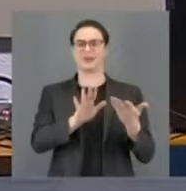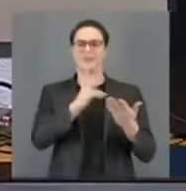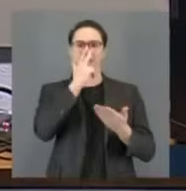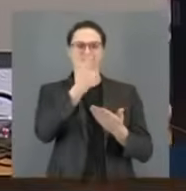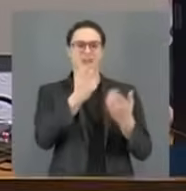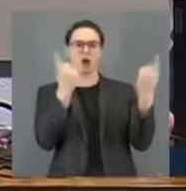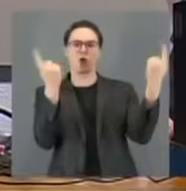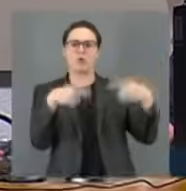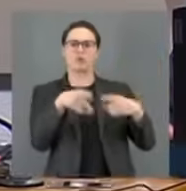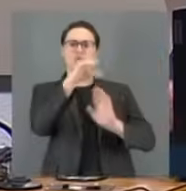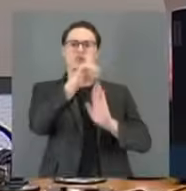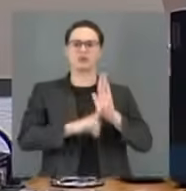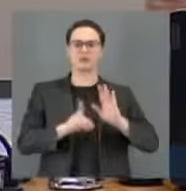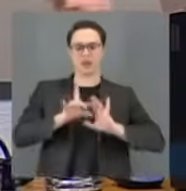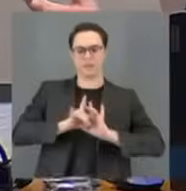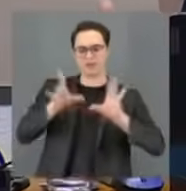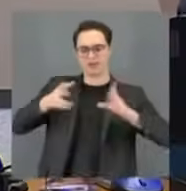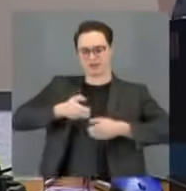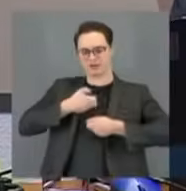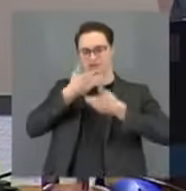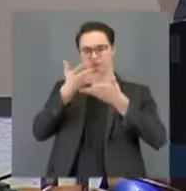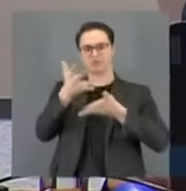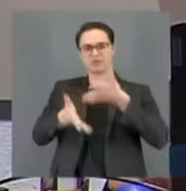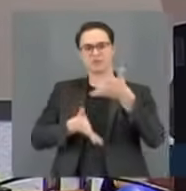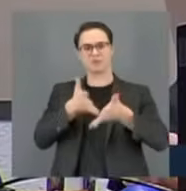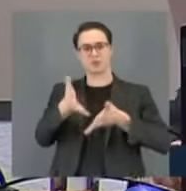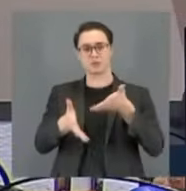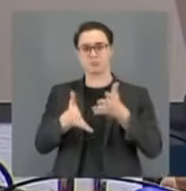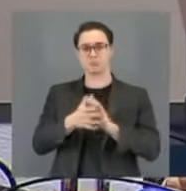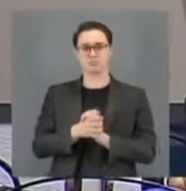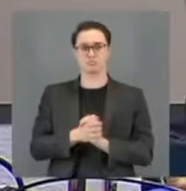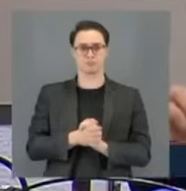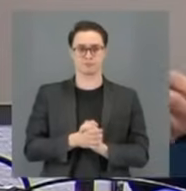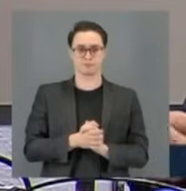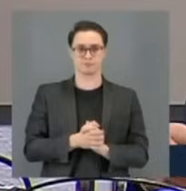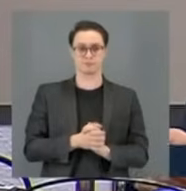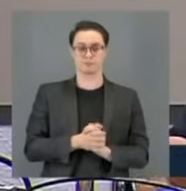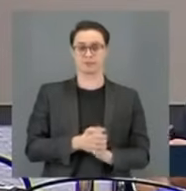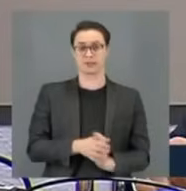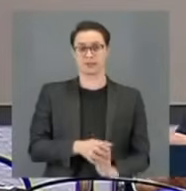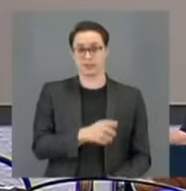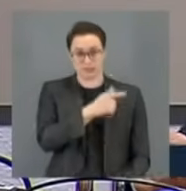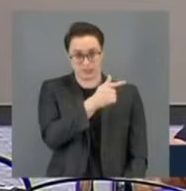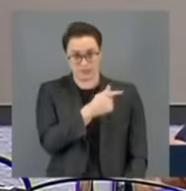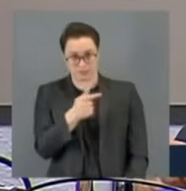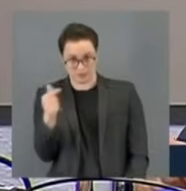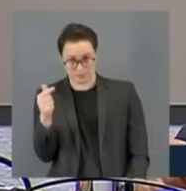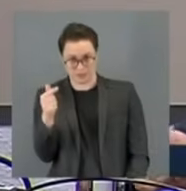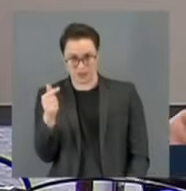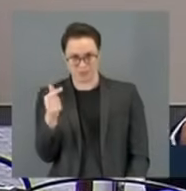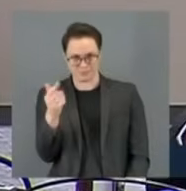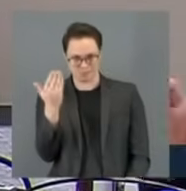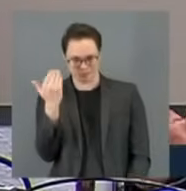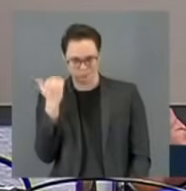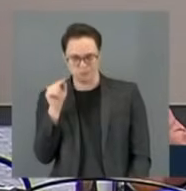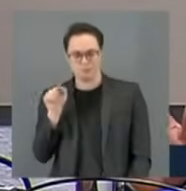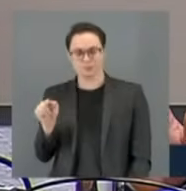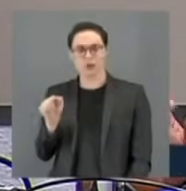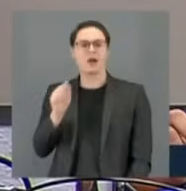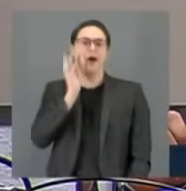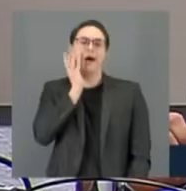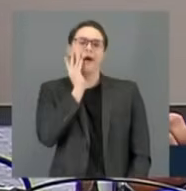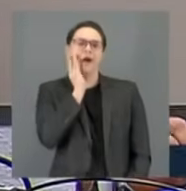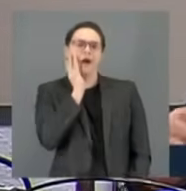país. Nessa semana, o presidente da Câmara anunciou que não vai votar